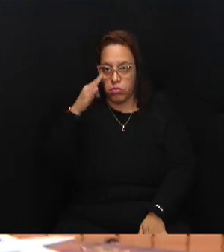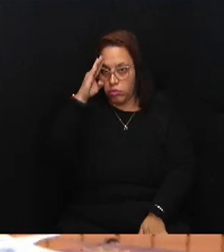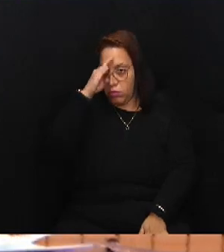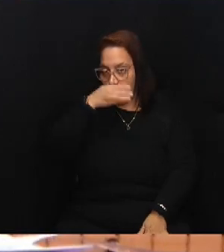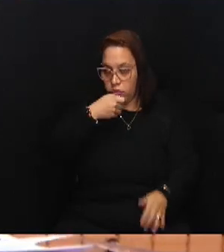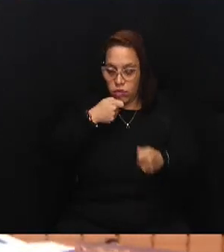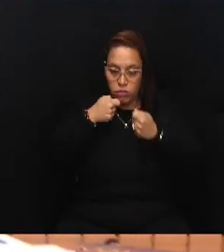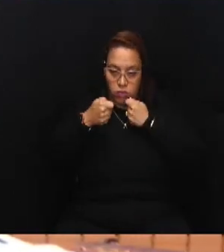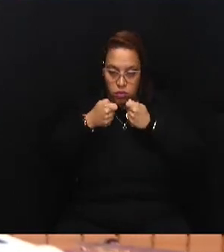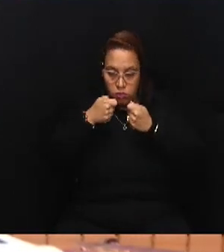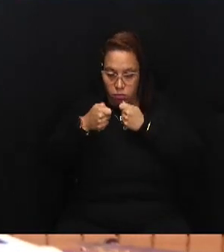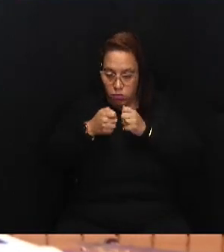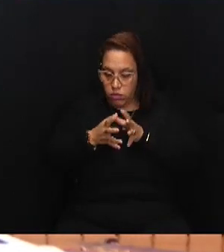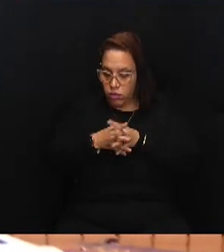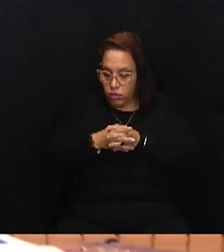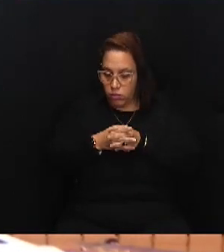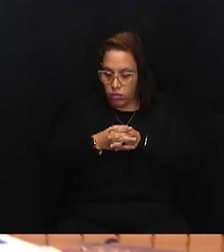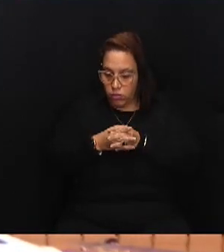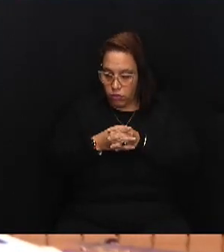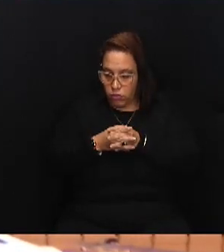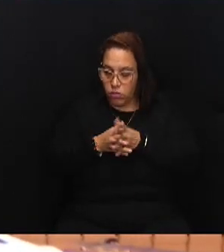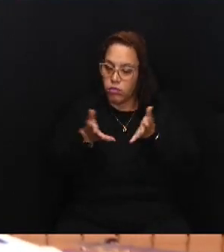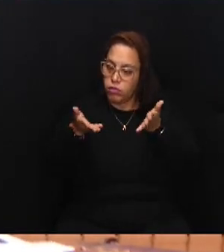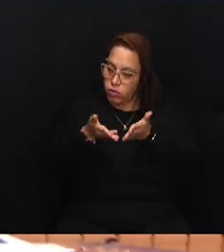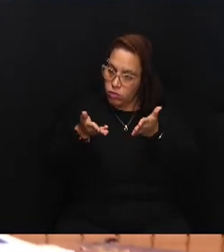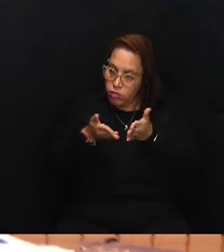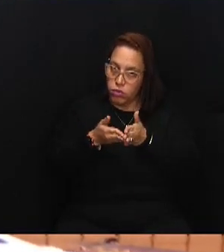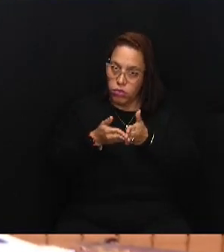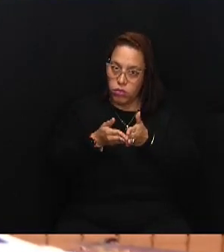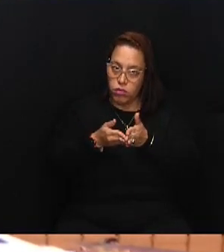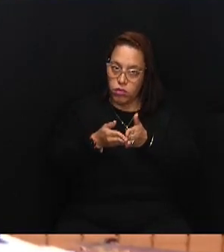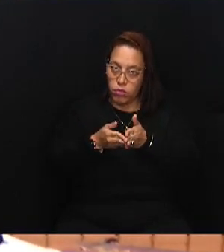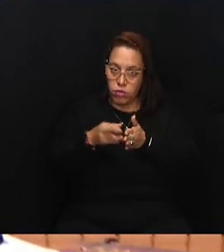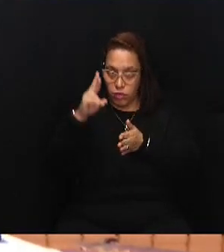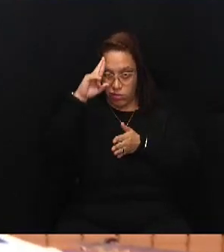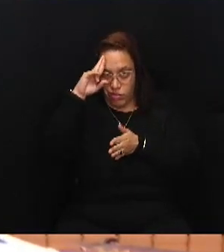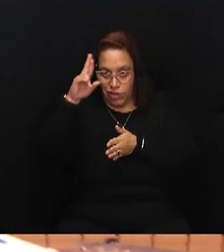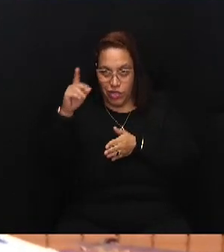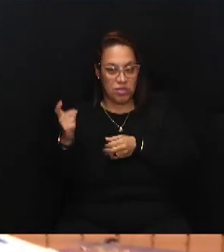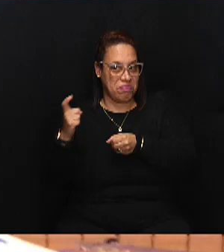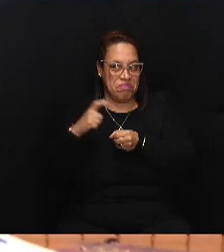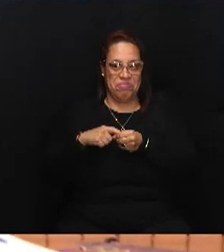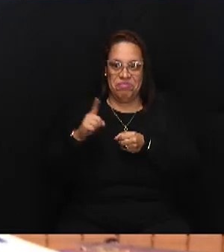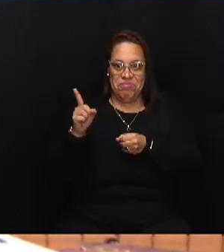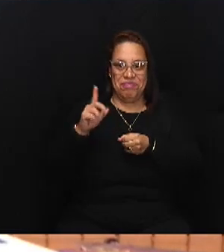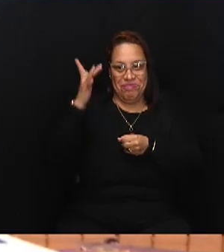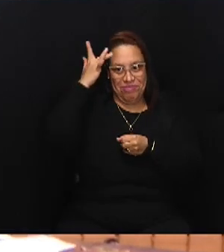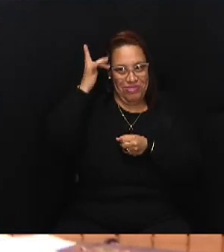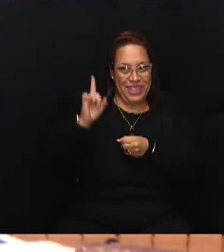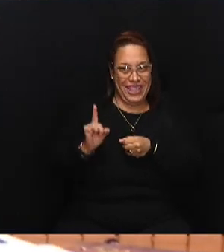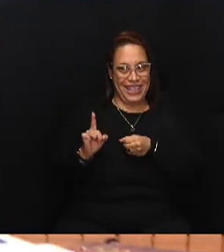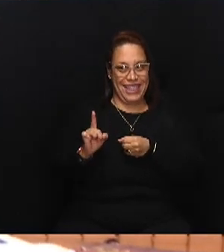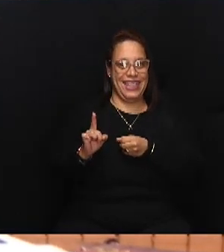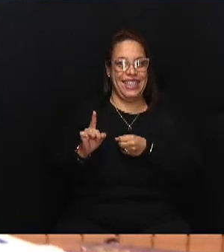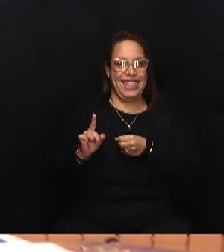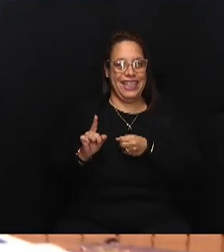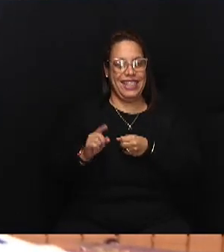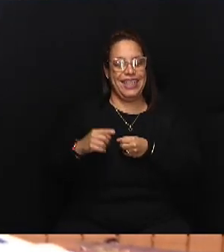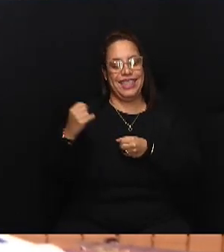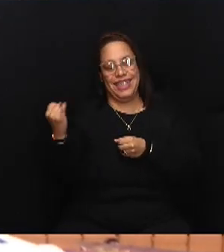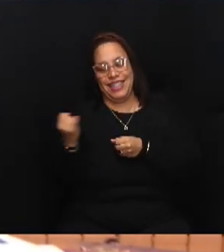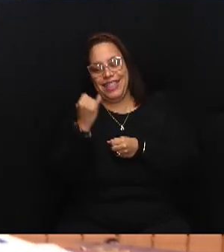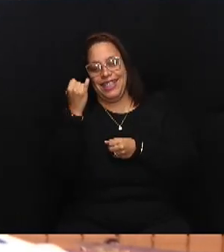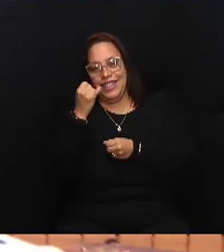entrevista, né, e estar participando aqui agora. Tanto é que eu falei, se o senhor não vir amanhã, eu não vou conduzir, não. Então, eu acho muito importante isso aí. O Roberto Alves veio aqui